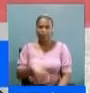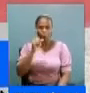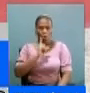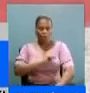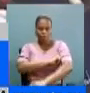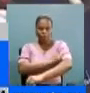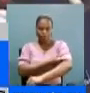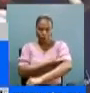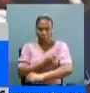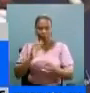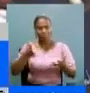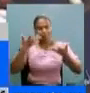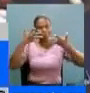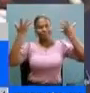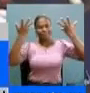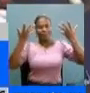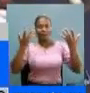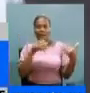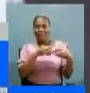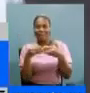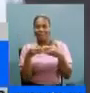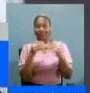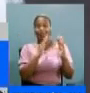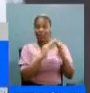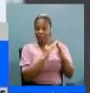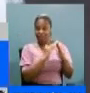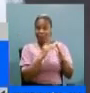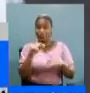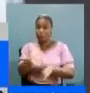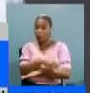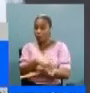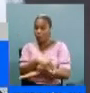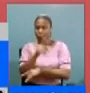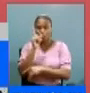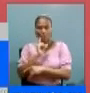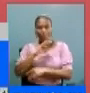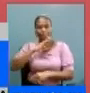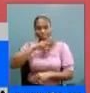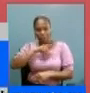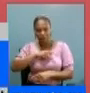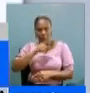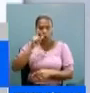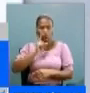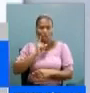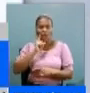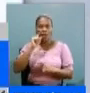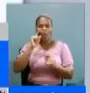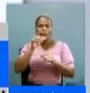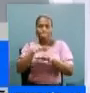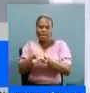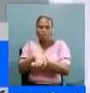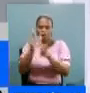Mulheres fortes e radiantes que lideram em casa e na rua. Mulheres mães, mulheres